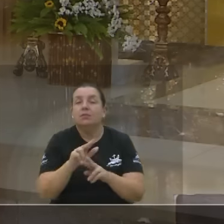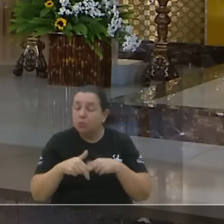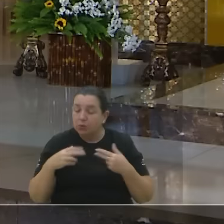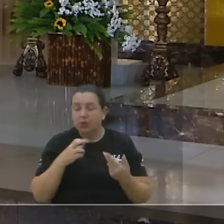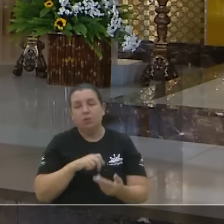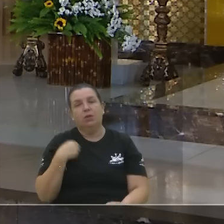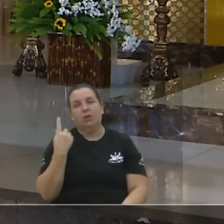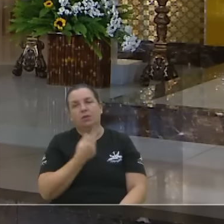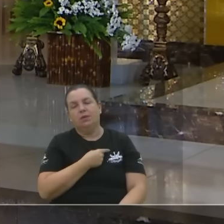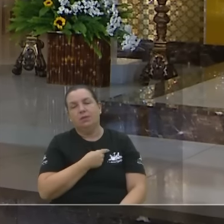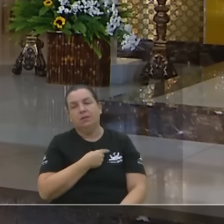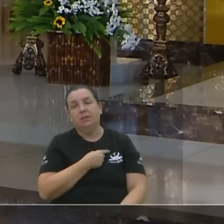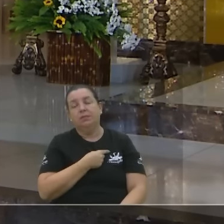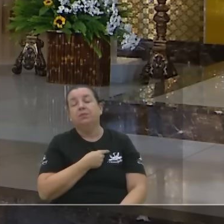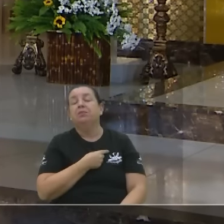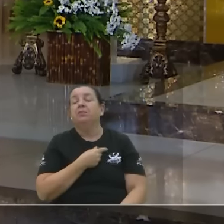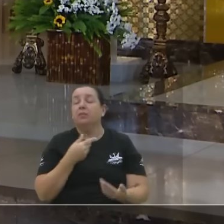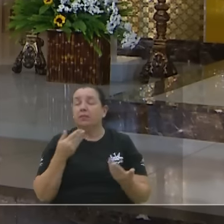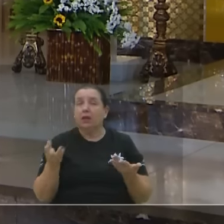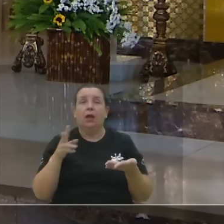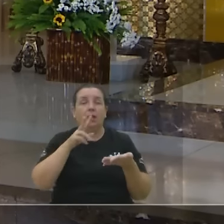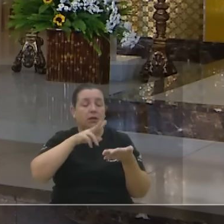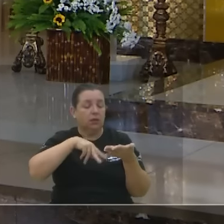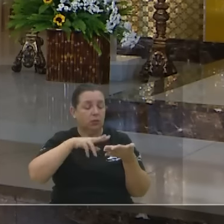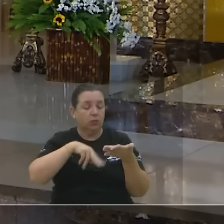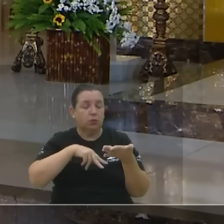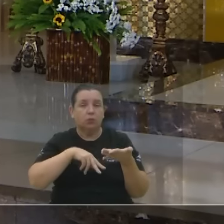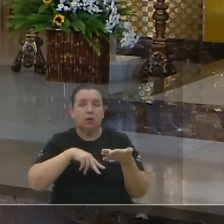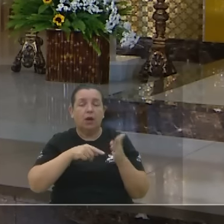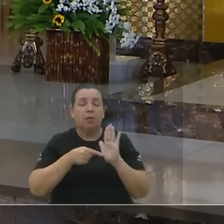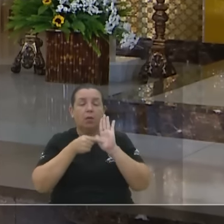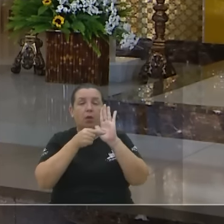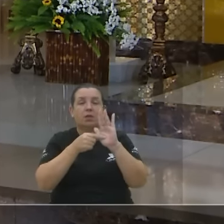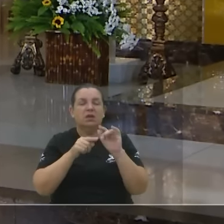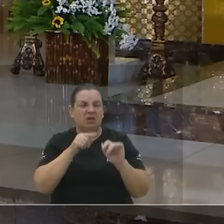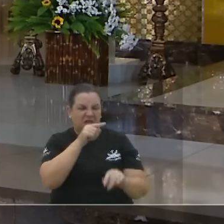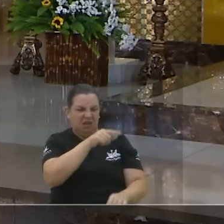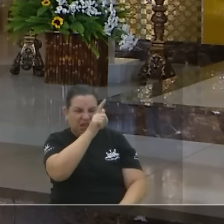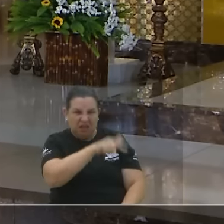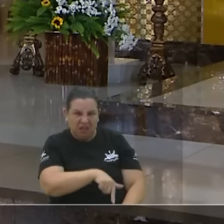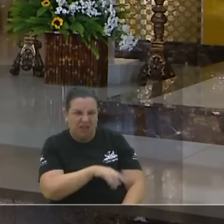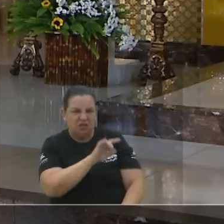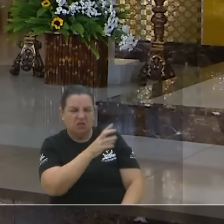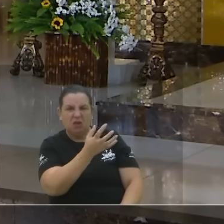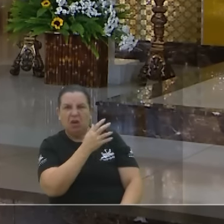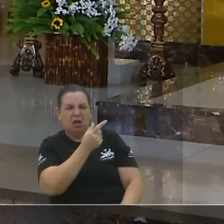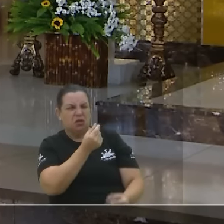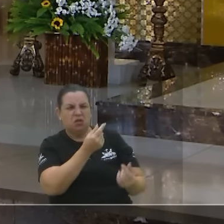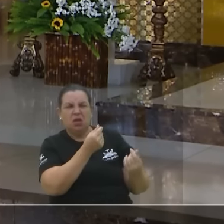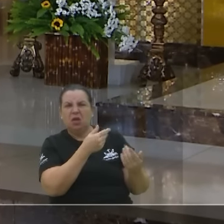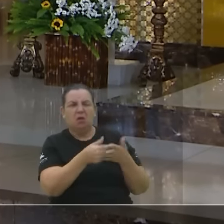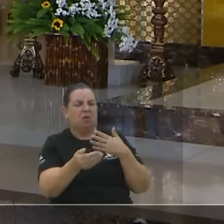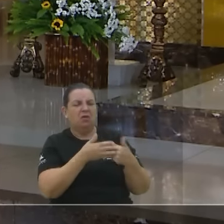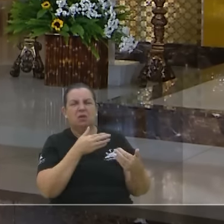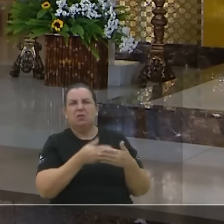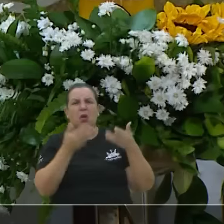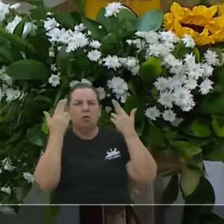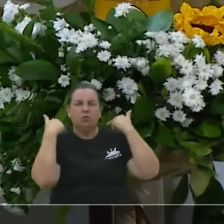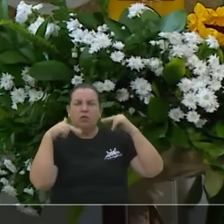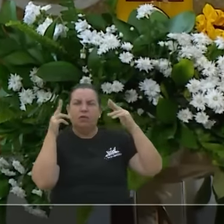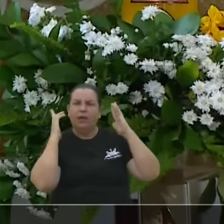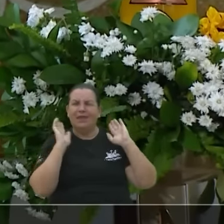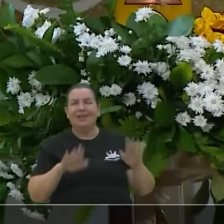Voltemos ao texto. Ele é apenas um mercenário, não se importa com as ovelhas. Olha